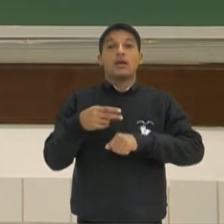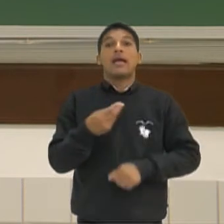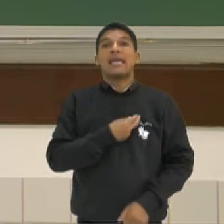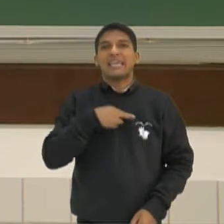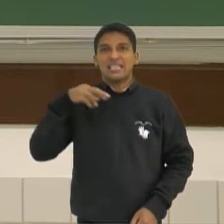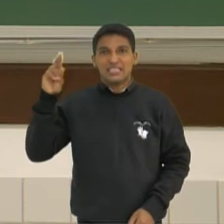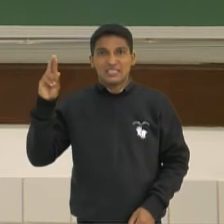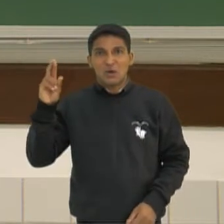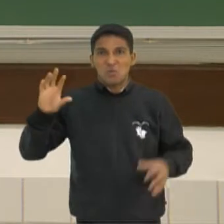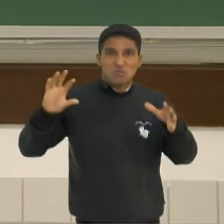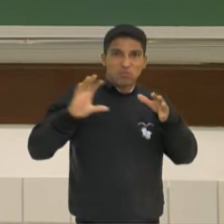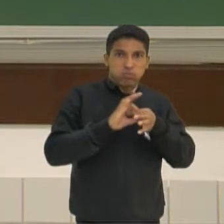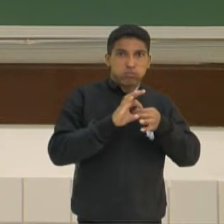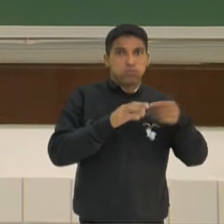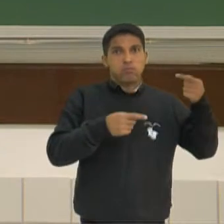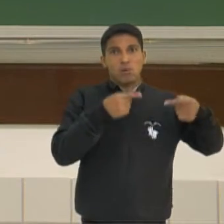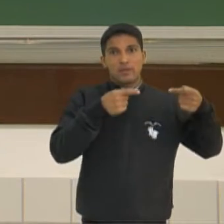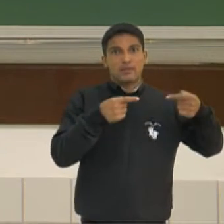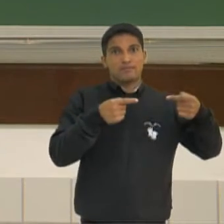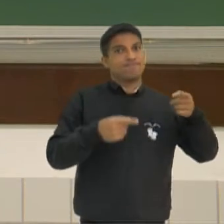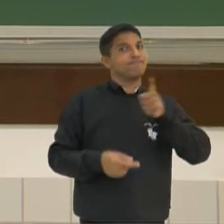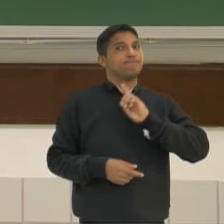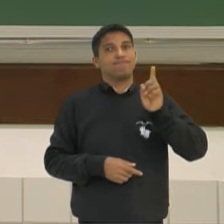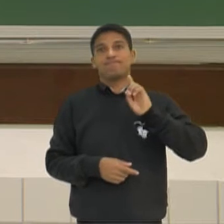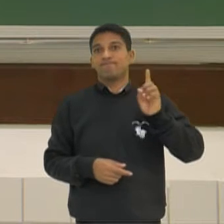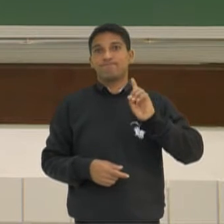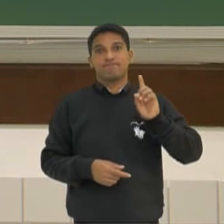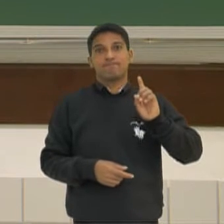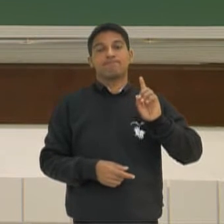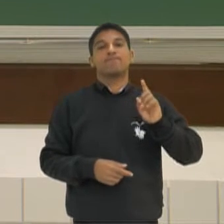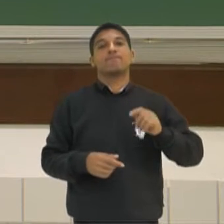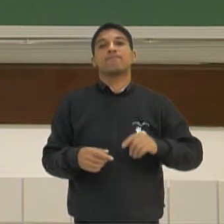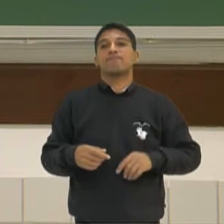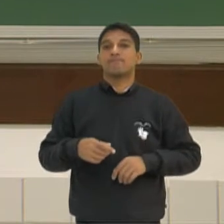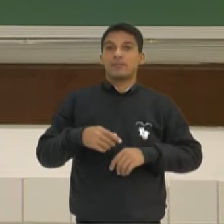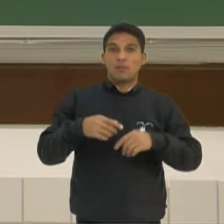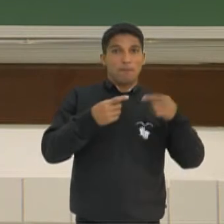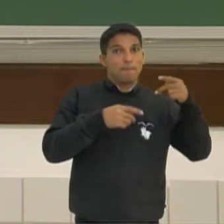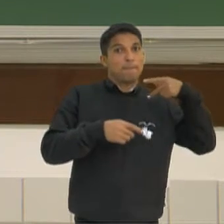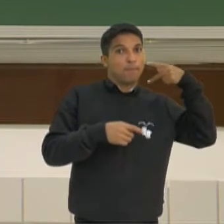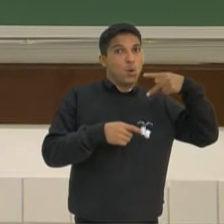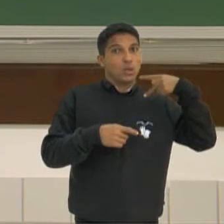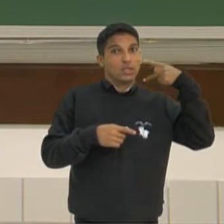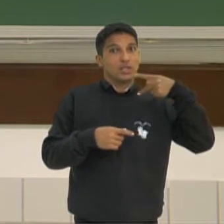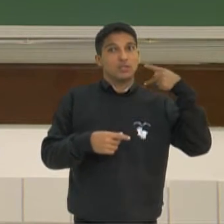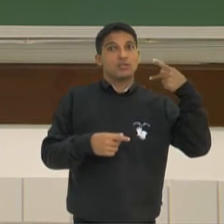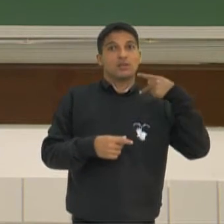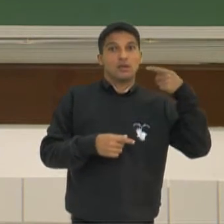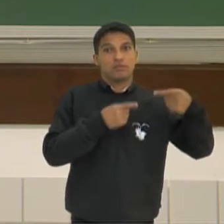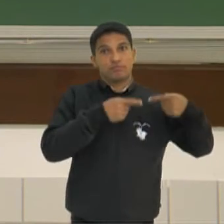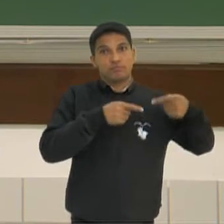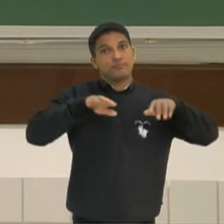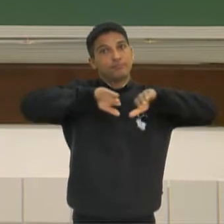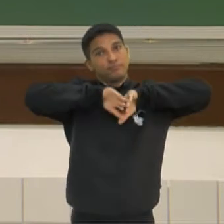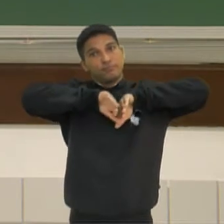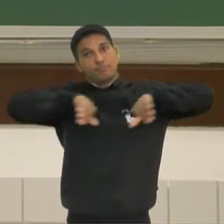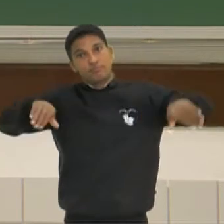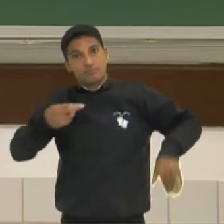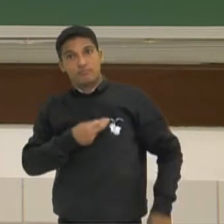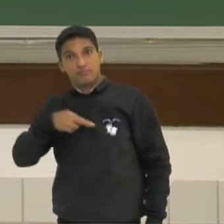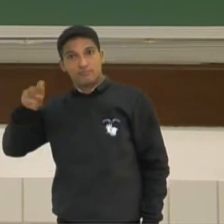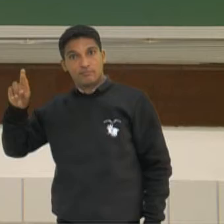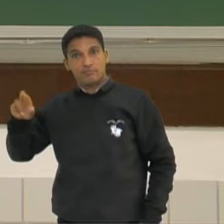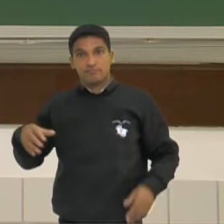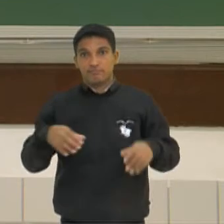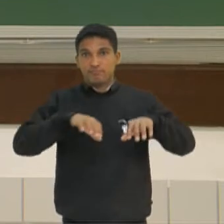no Estado, né? A expansão vai continuar nessa dinastia dos Omíadas e no ano